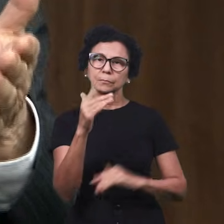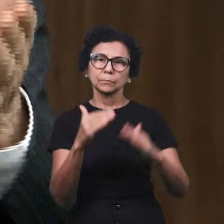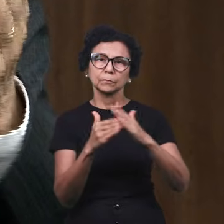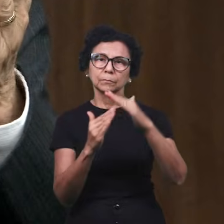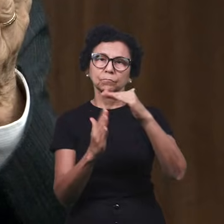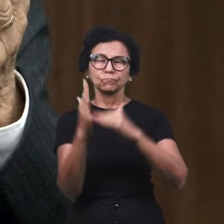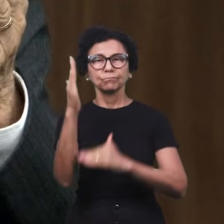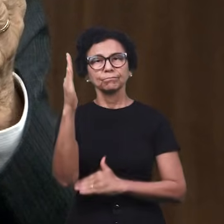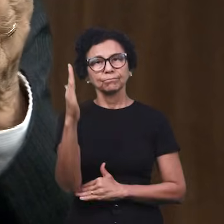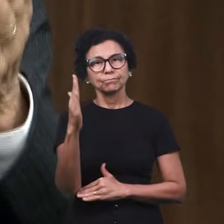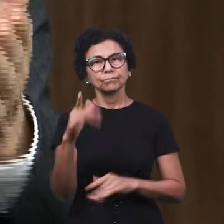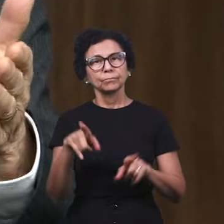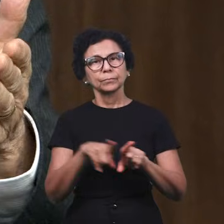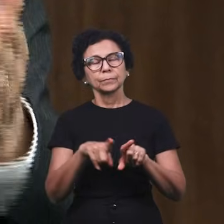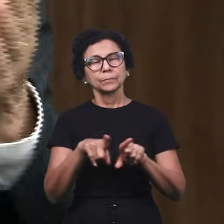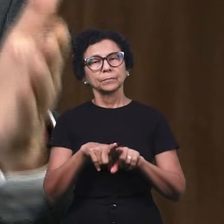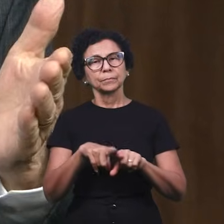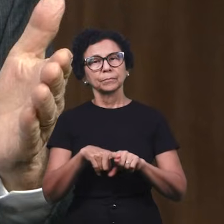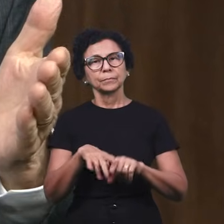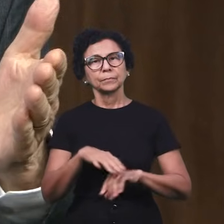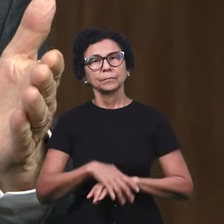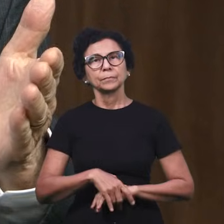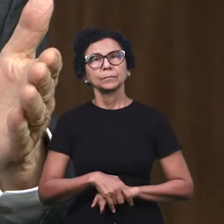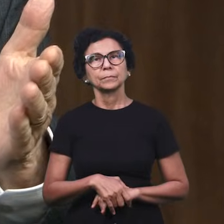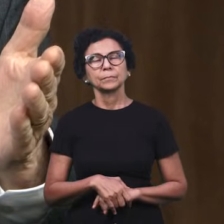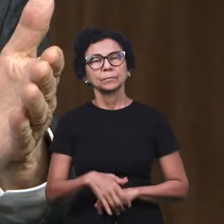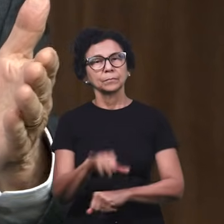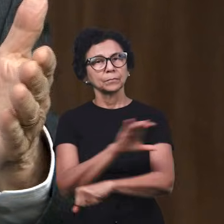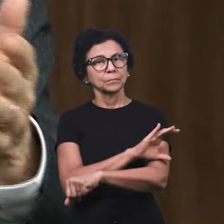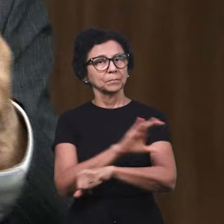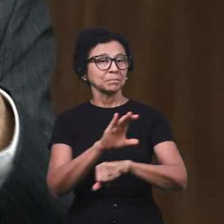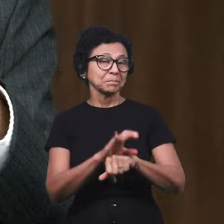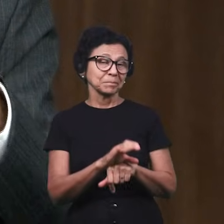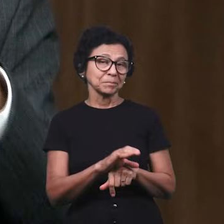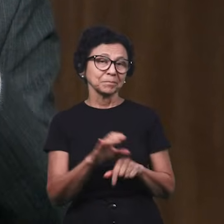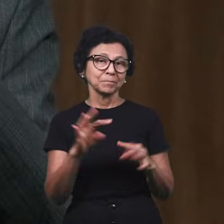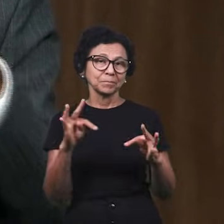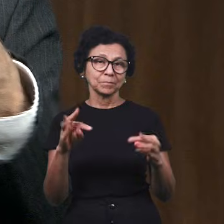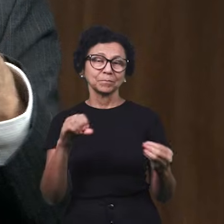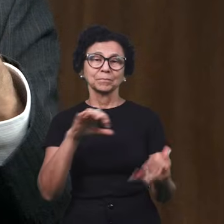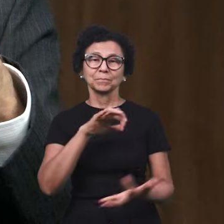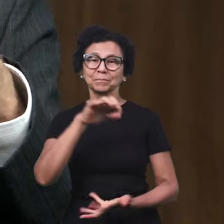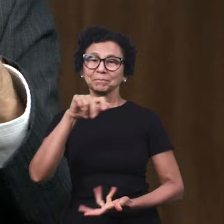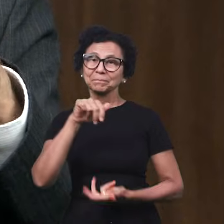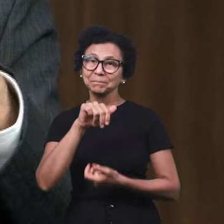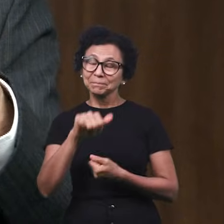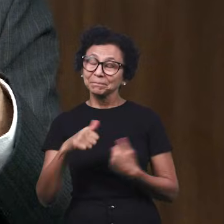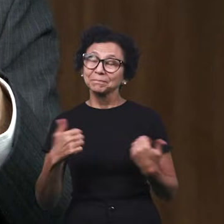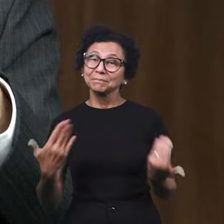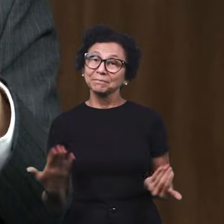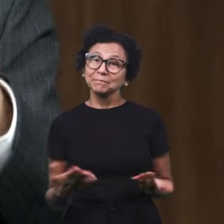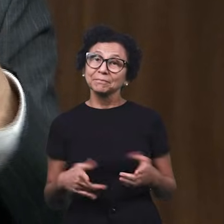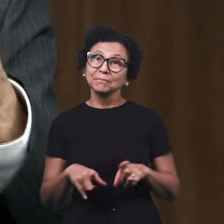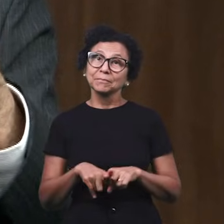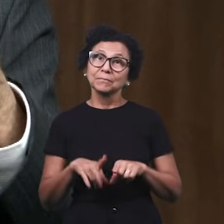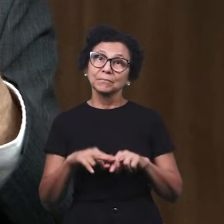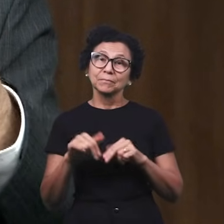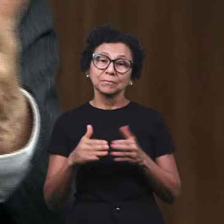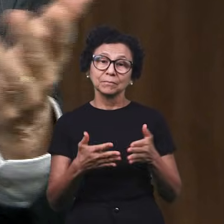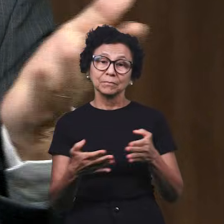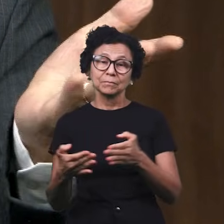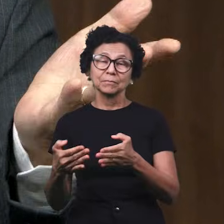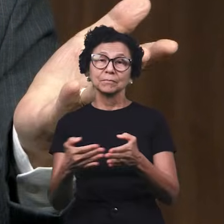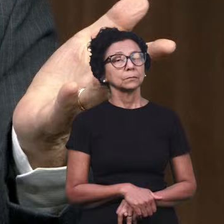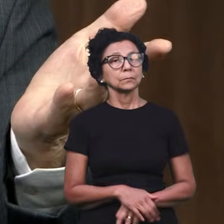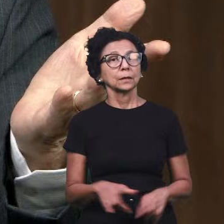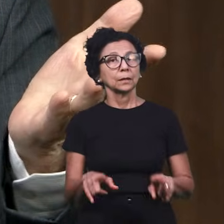geográficos e culturais do planeta. Podemos dizer que essas navegações inauguraram, inclusive,